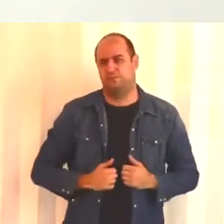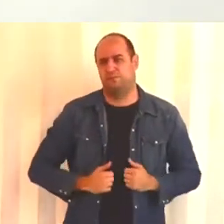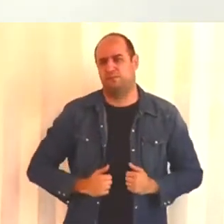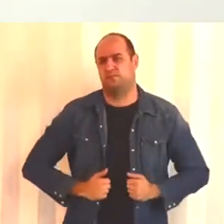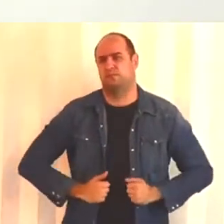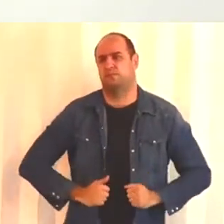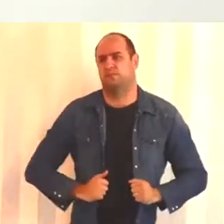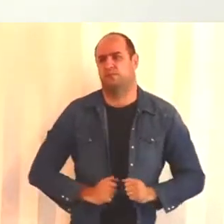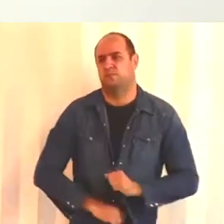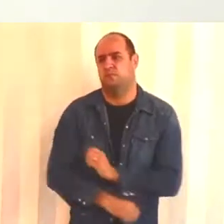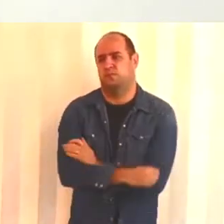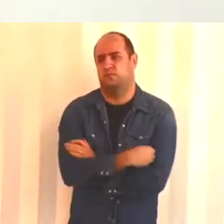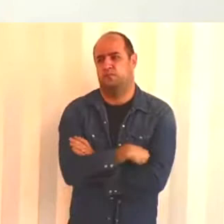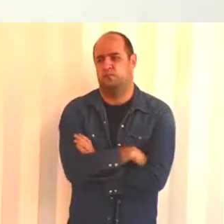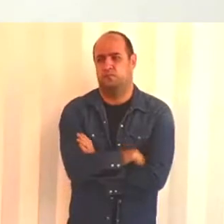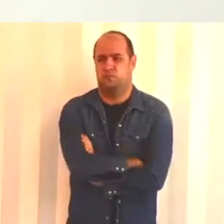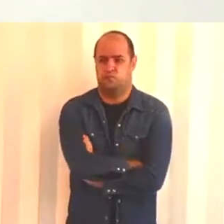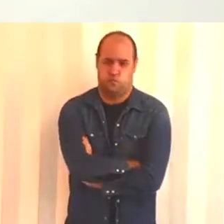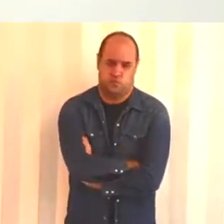irmãos.